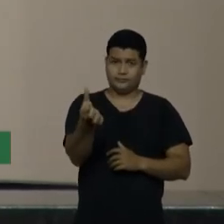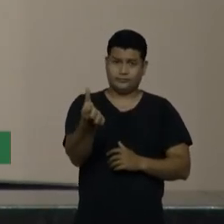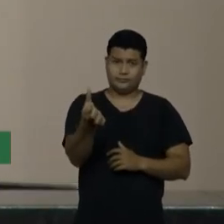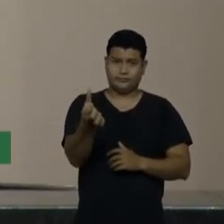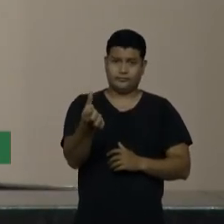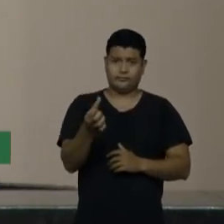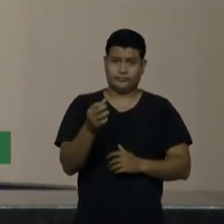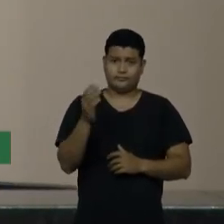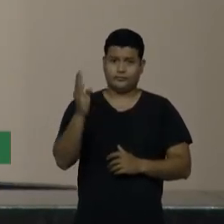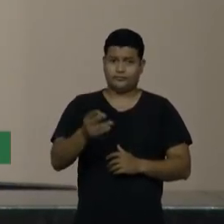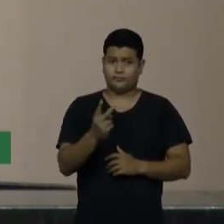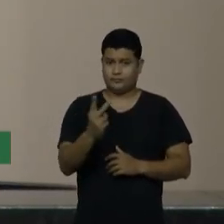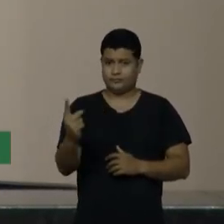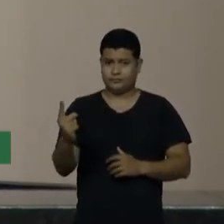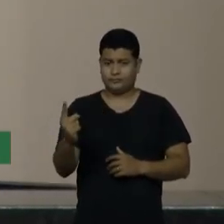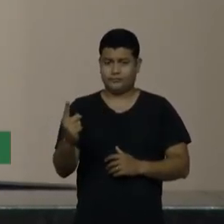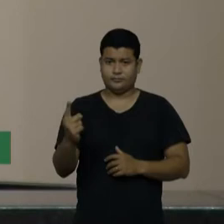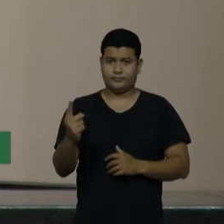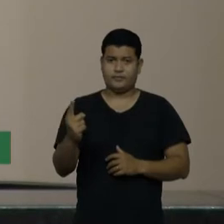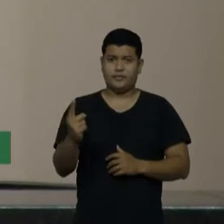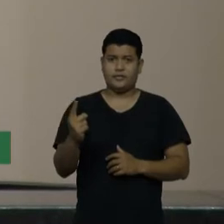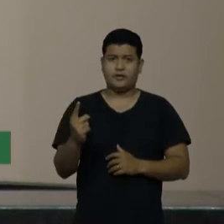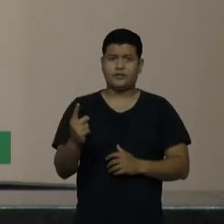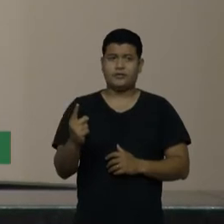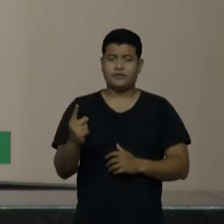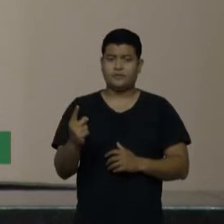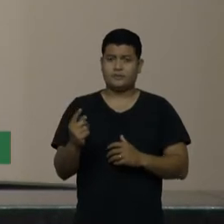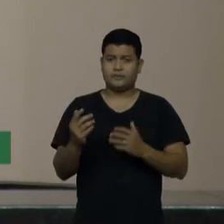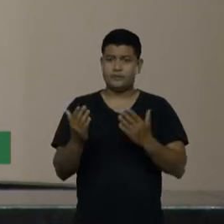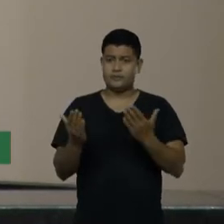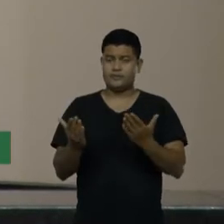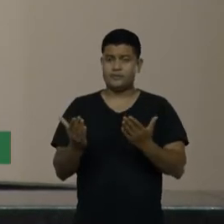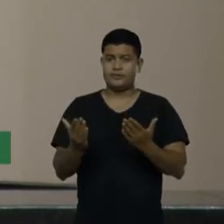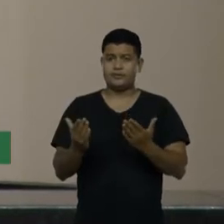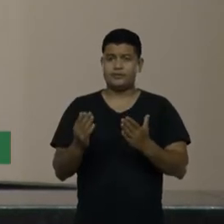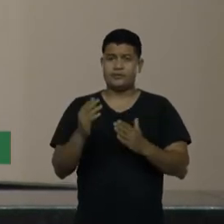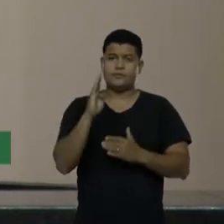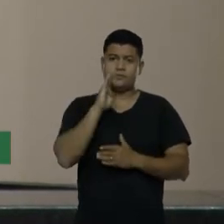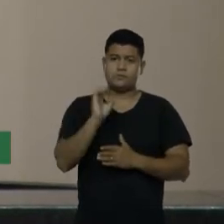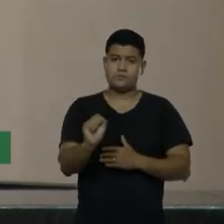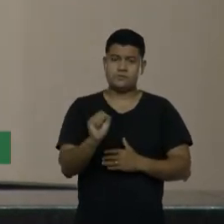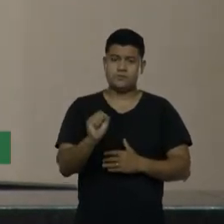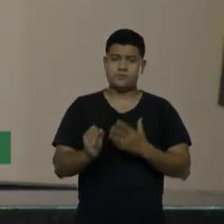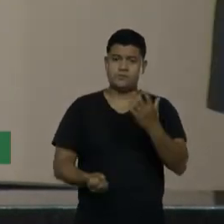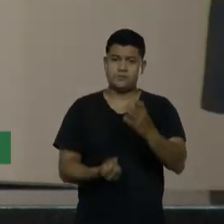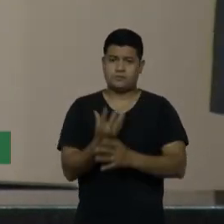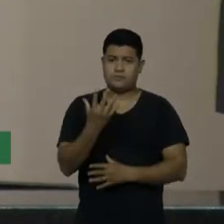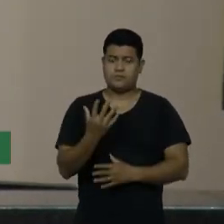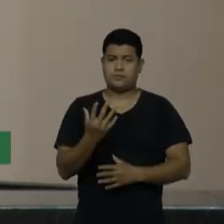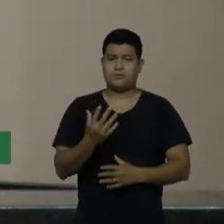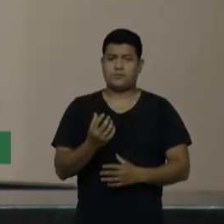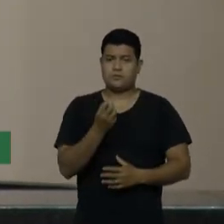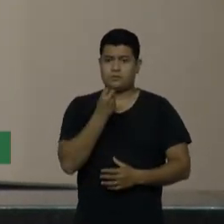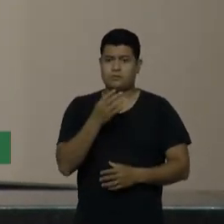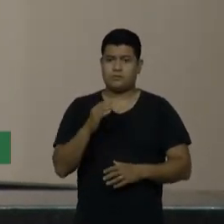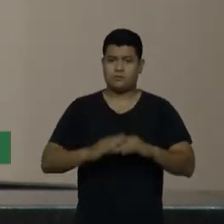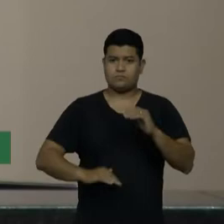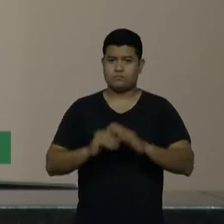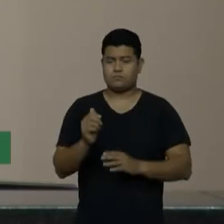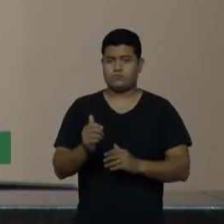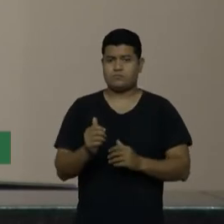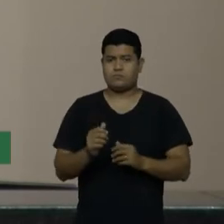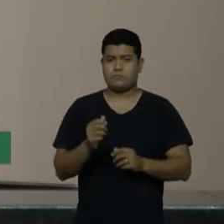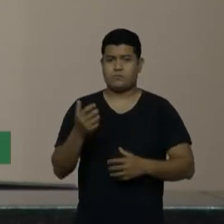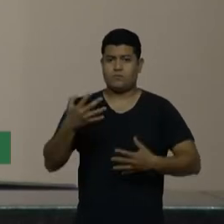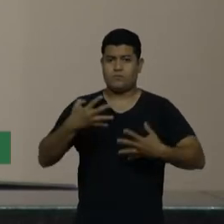005.6/2021. Autor, deputado Bruno Souza. Institui as boas práticas de transparência